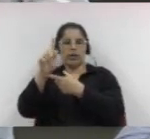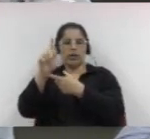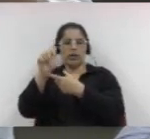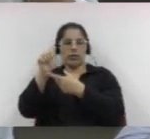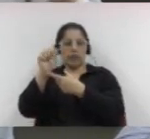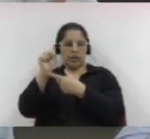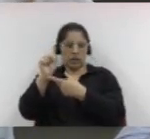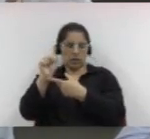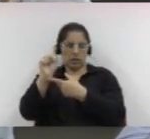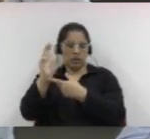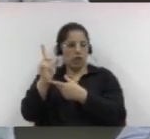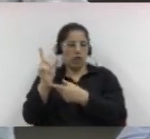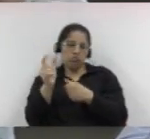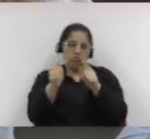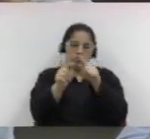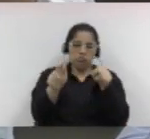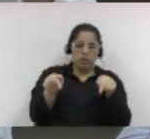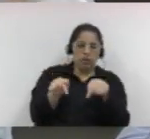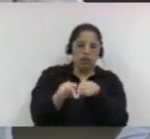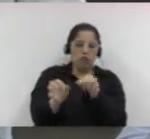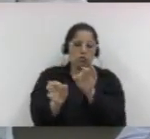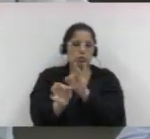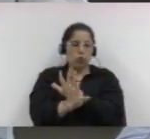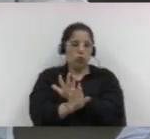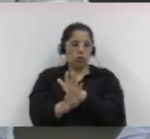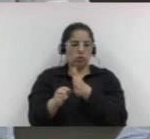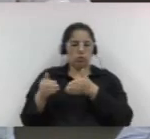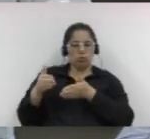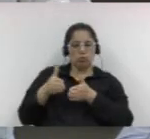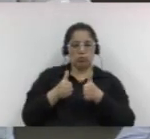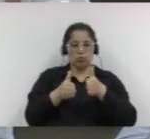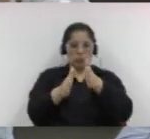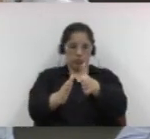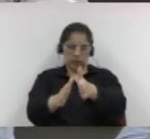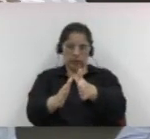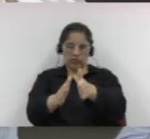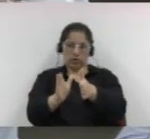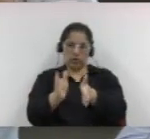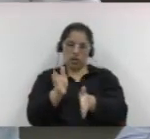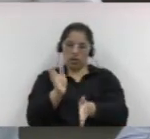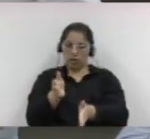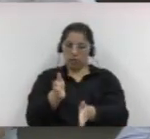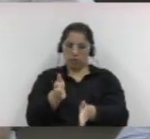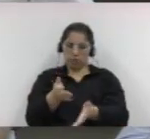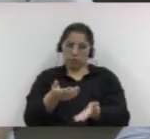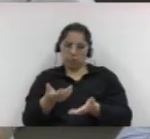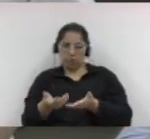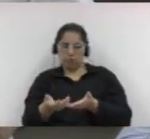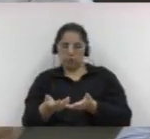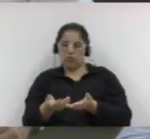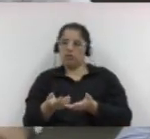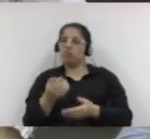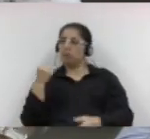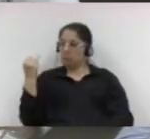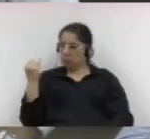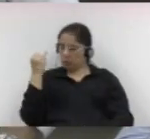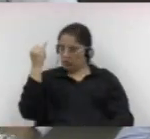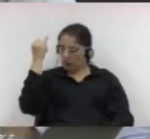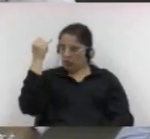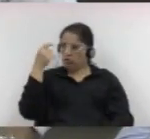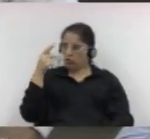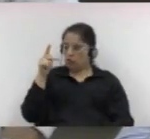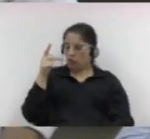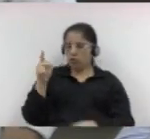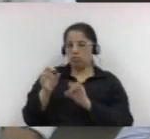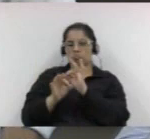é talvez a parte mais difícil, que é a pista. Então eu acho que vem em boa hora o requerimento de Vossa